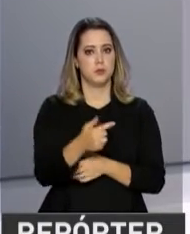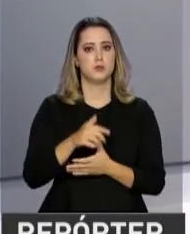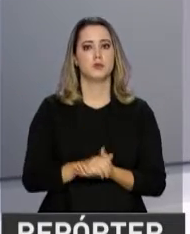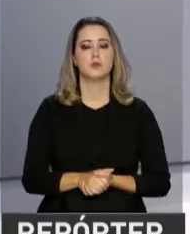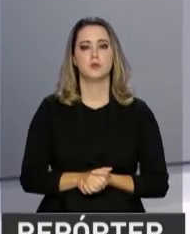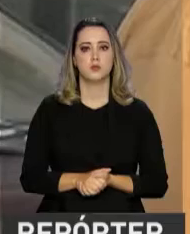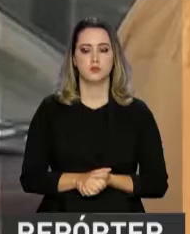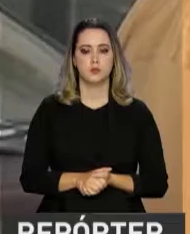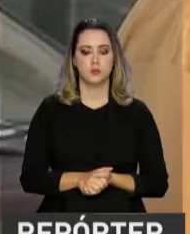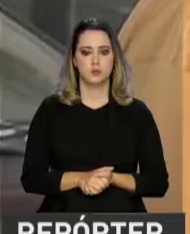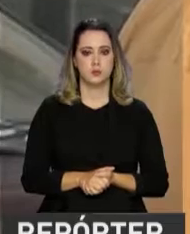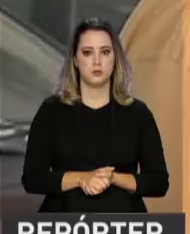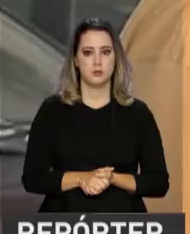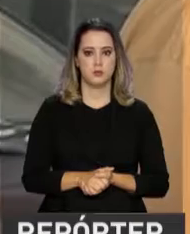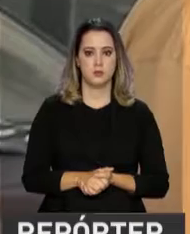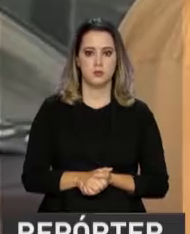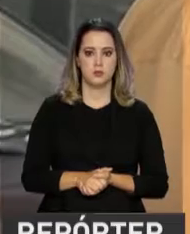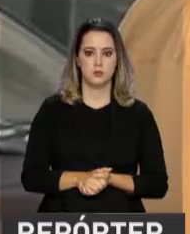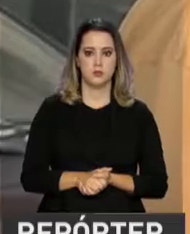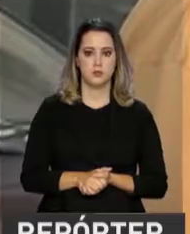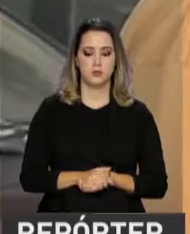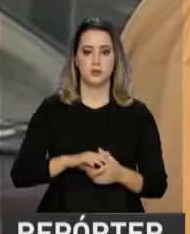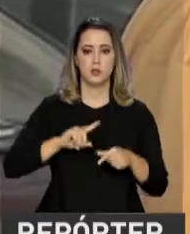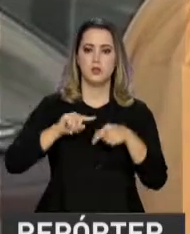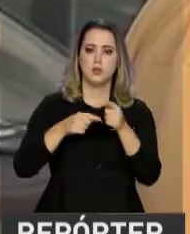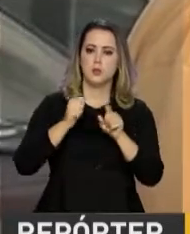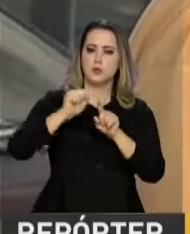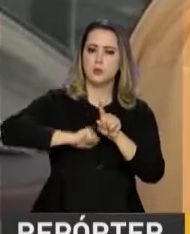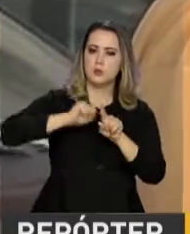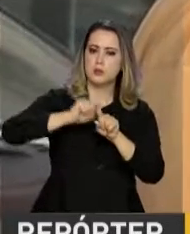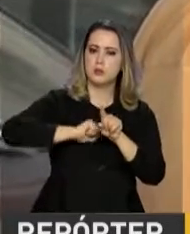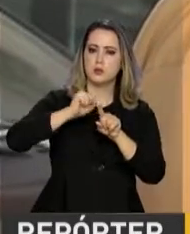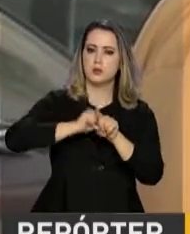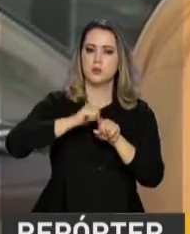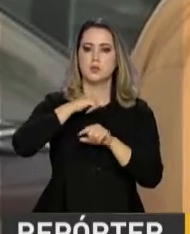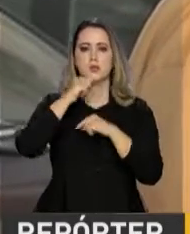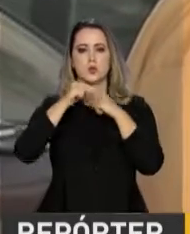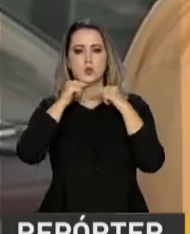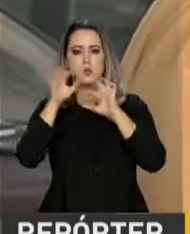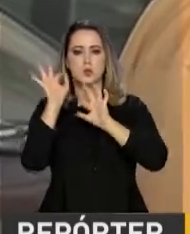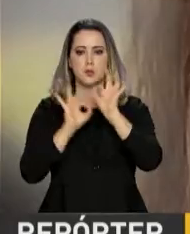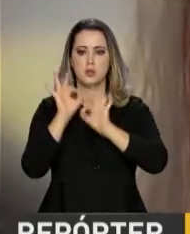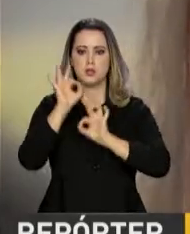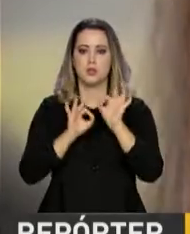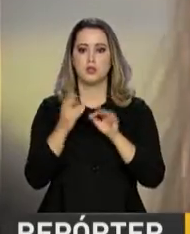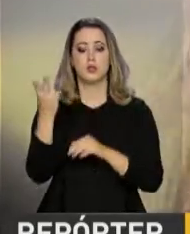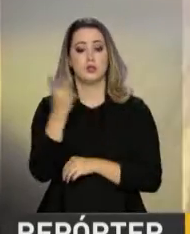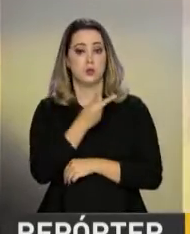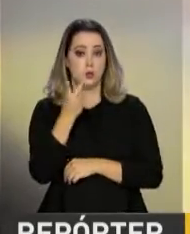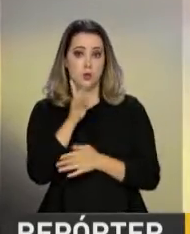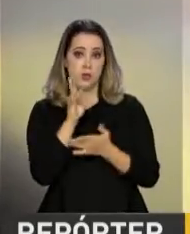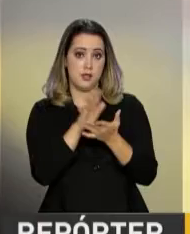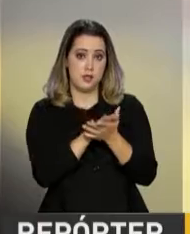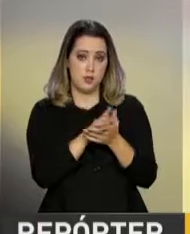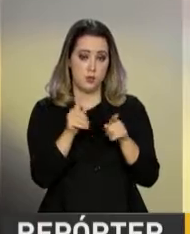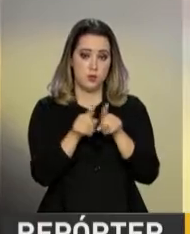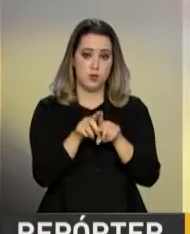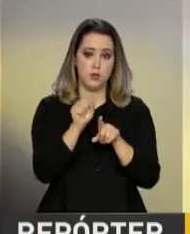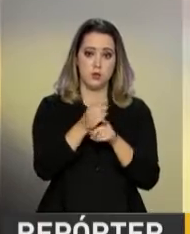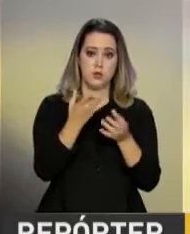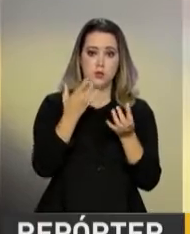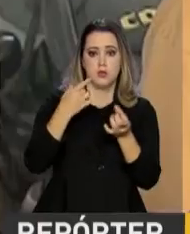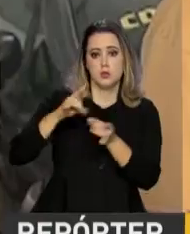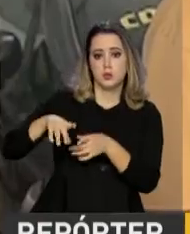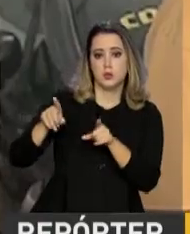7 depois de meses de incerteza e planejamento álvaro e luciano oliveira deixar um receio de